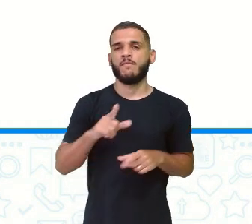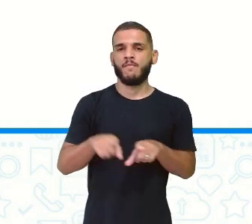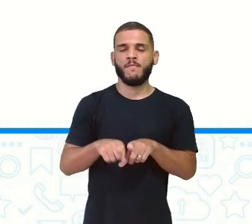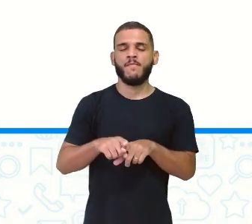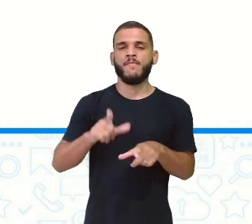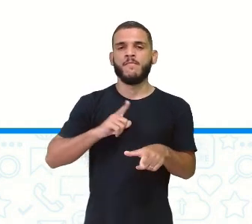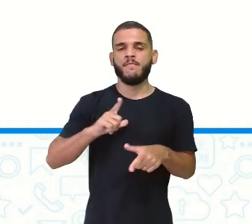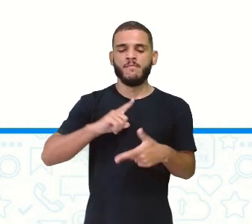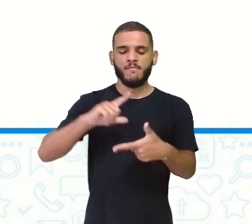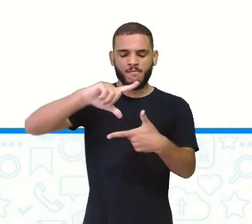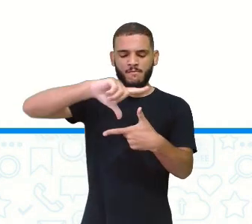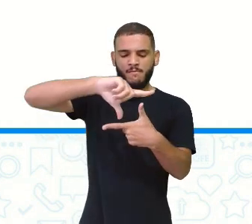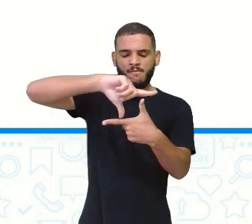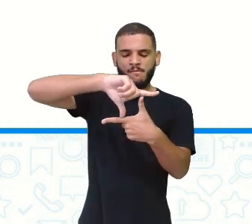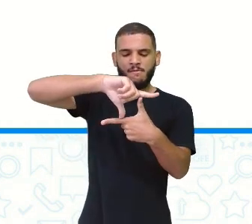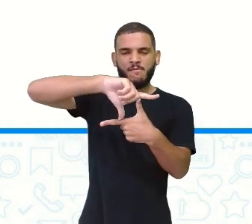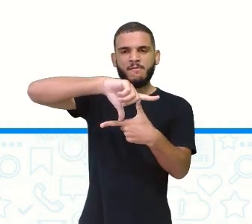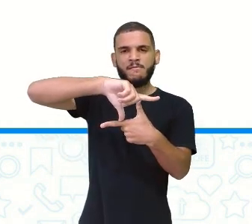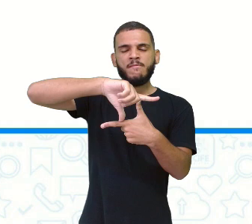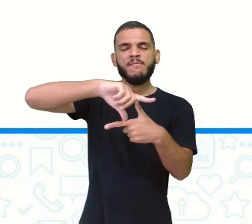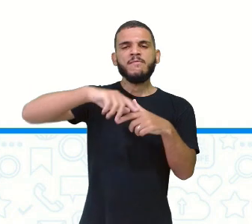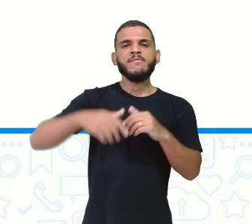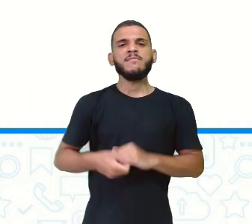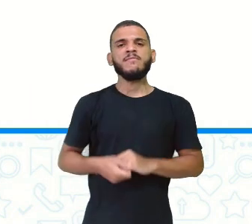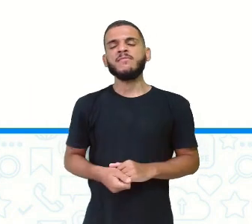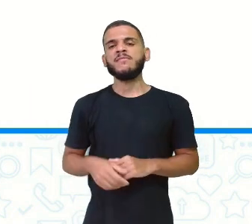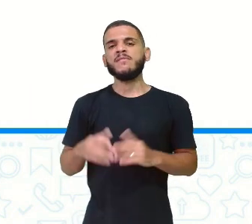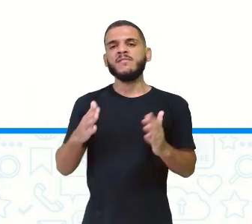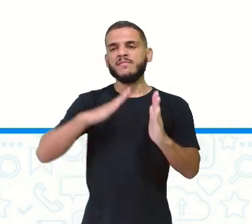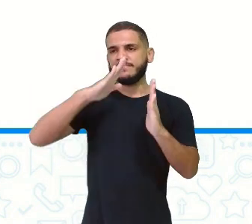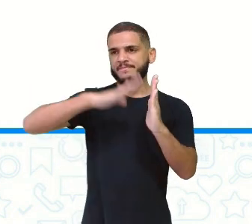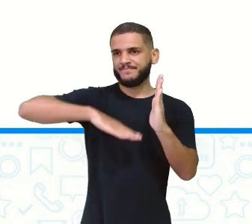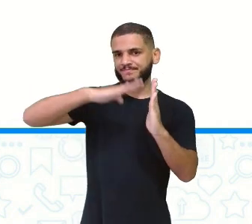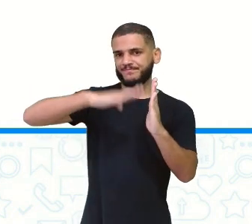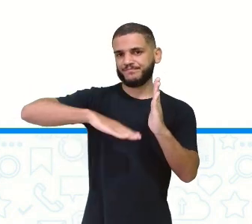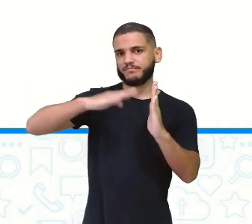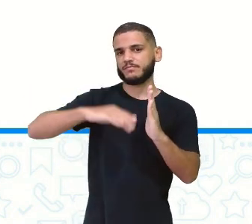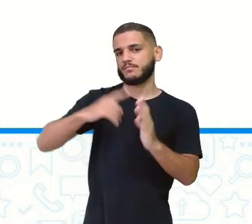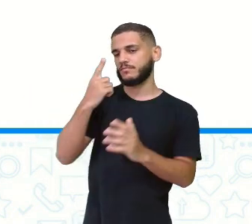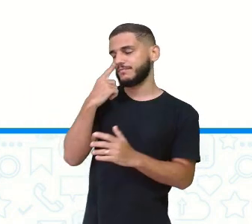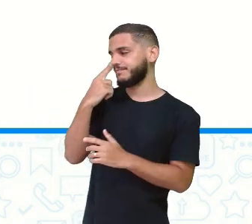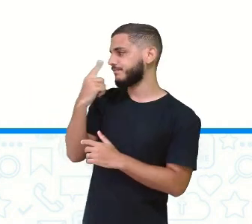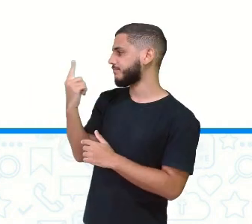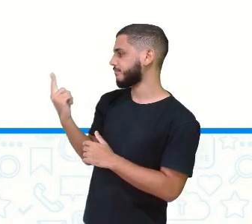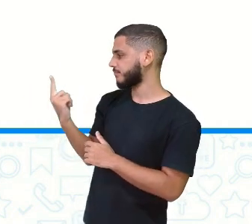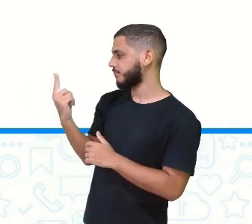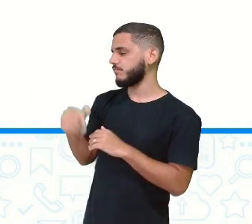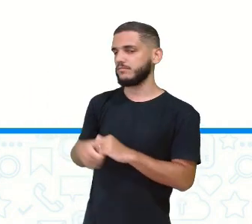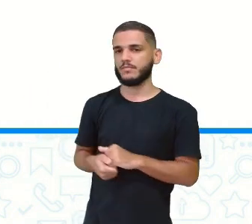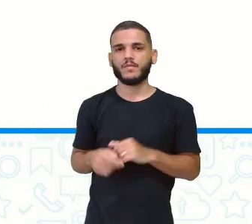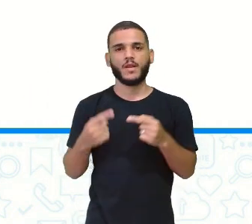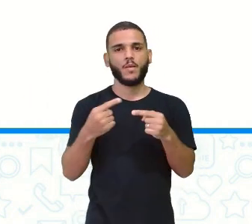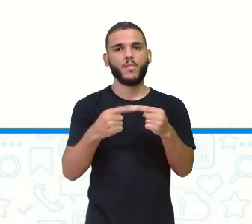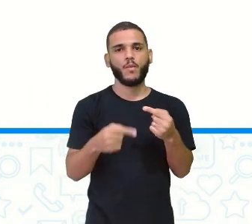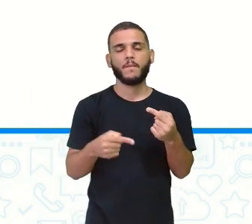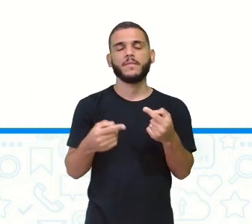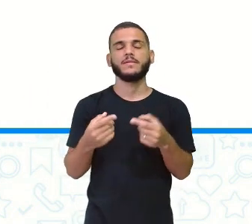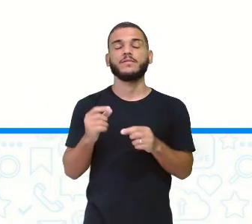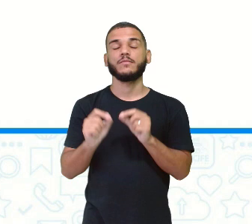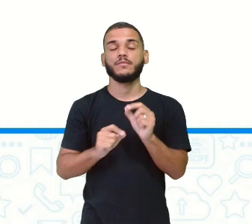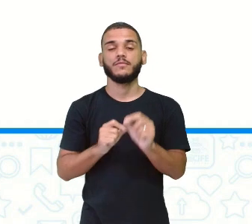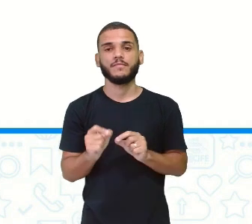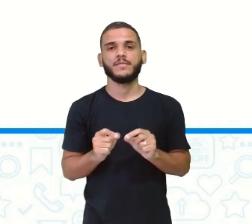quadrado, qual é a face, qual é a pintura ali que não corresponde à figura da caixa?